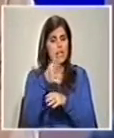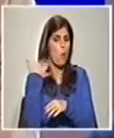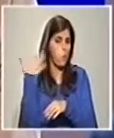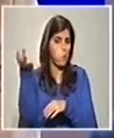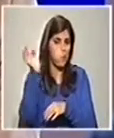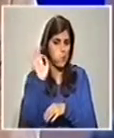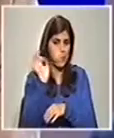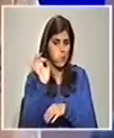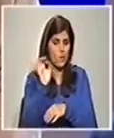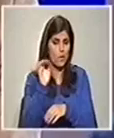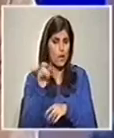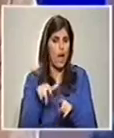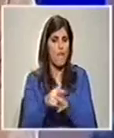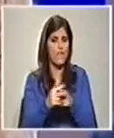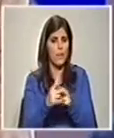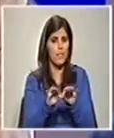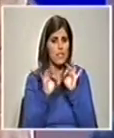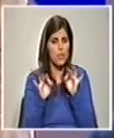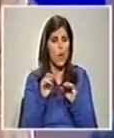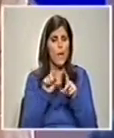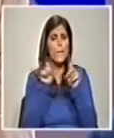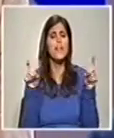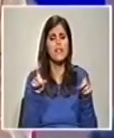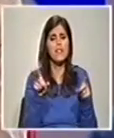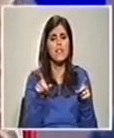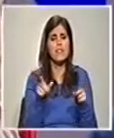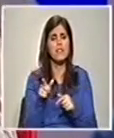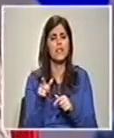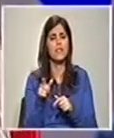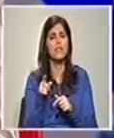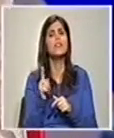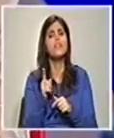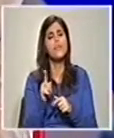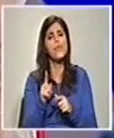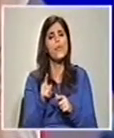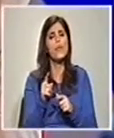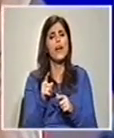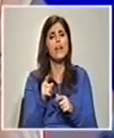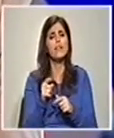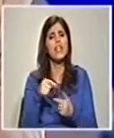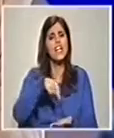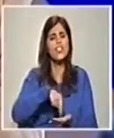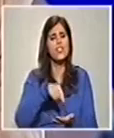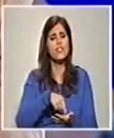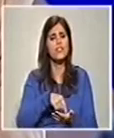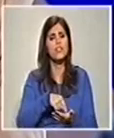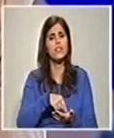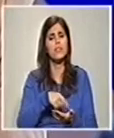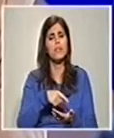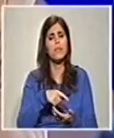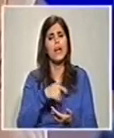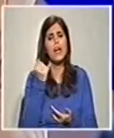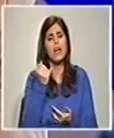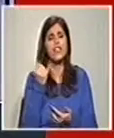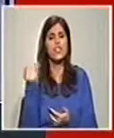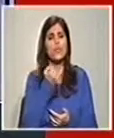gratuitamente às mesmas ferramentas que hoje em dia as empresas têm para trabalhar. Qual é a vantagem para estas organizações sem fins lucrativos objetivos de terem a tecnologia à disposição delas? O